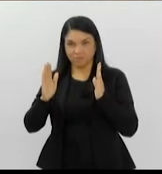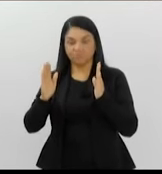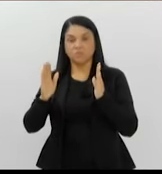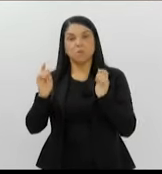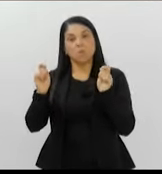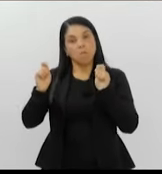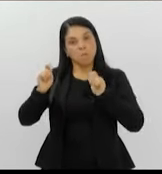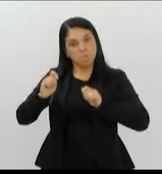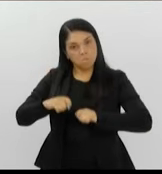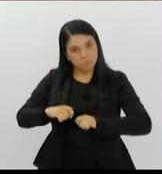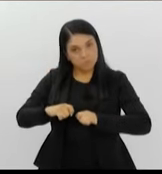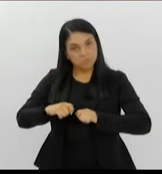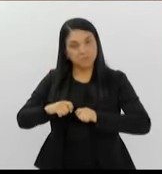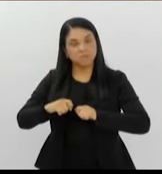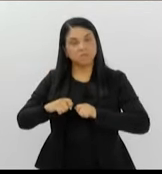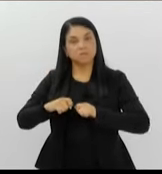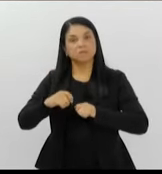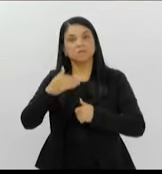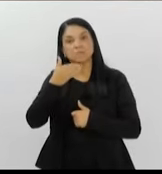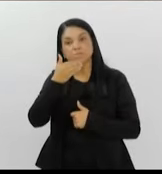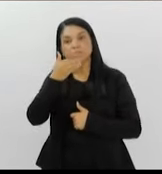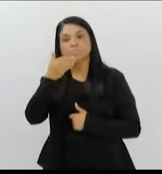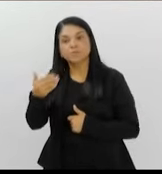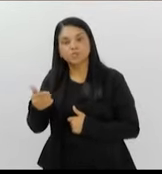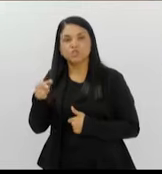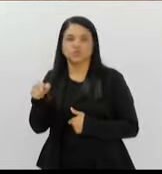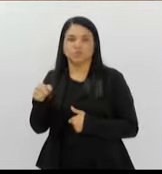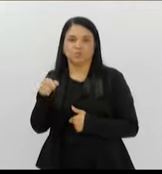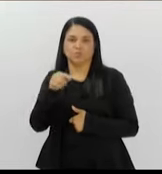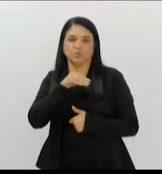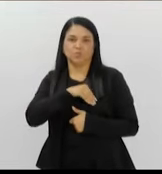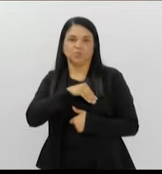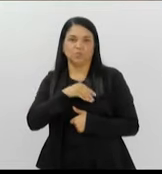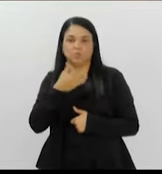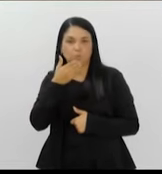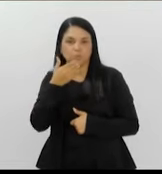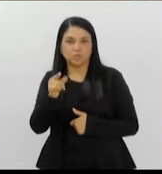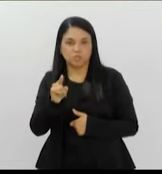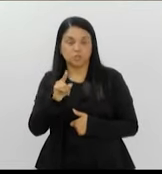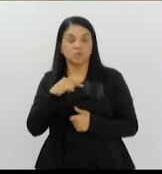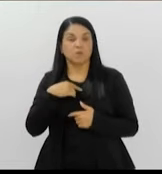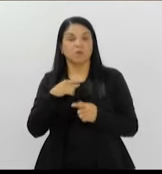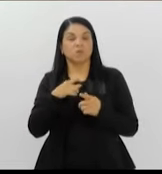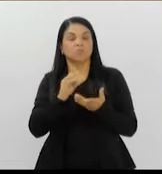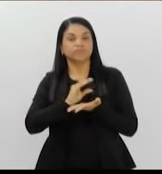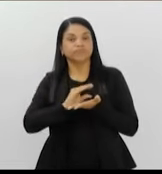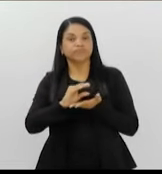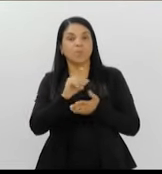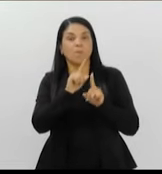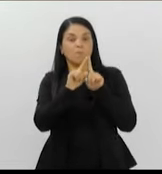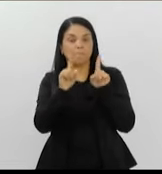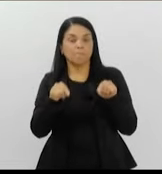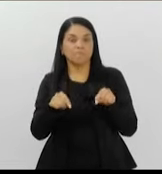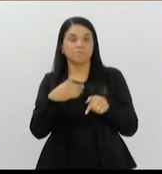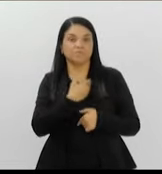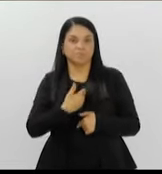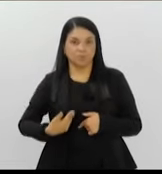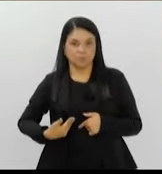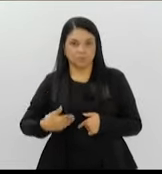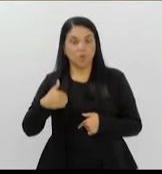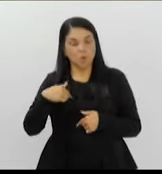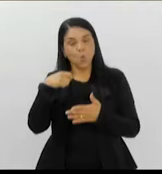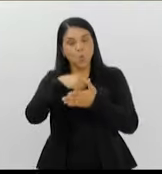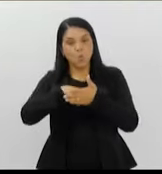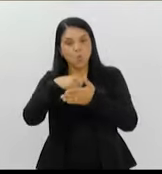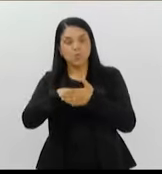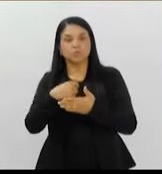ter, inclusive, reivindicado aquele recurso. Mas eu não reivindiquei porque é um recurso público e eu luto nessa casa para que o dinheiro público